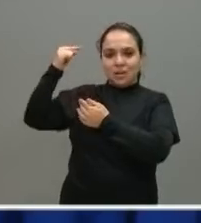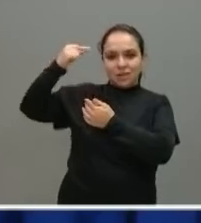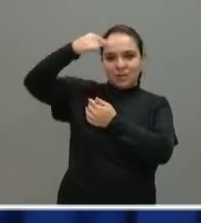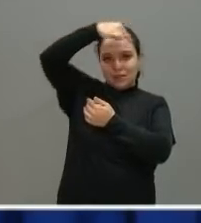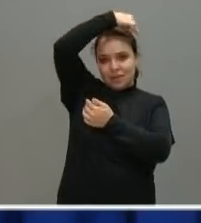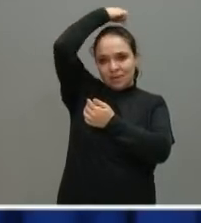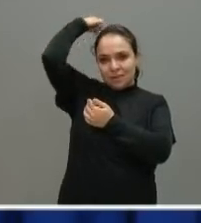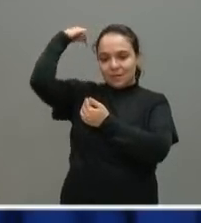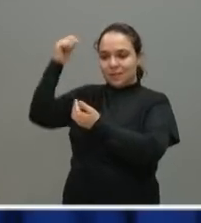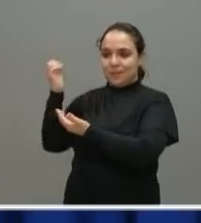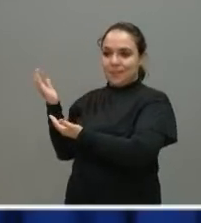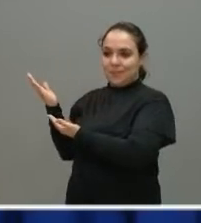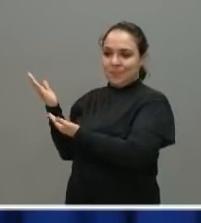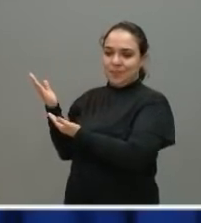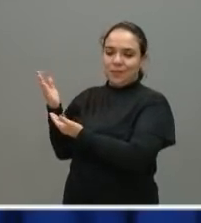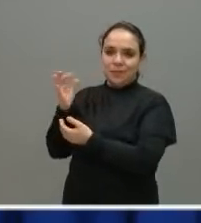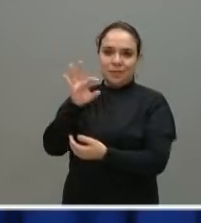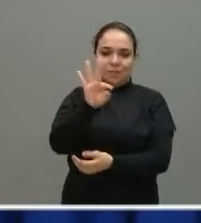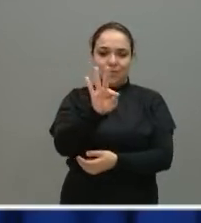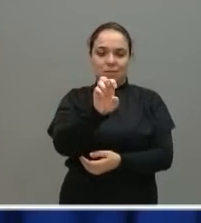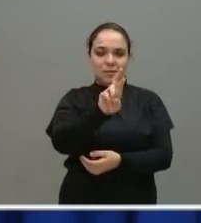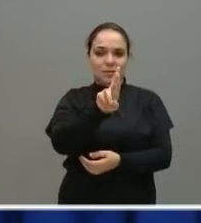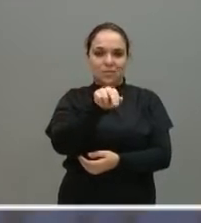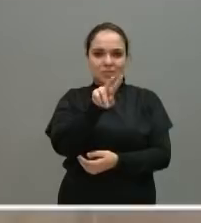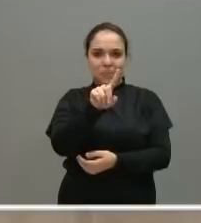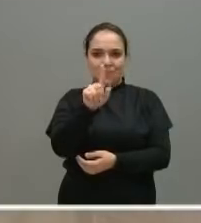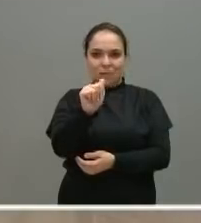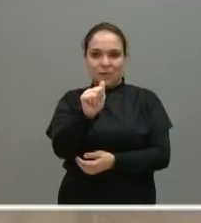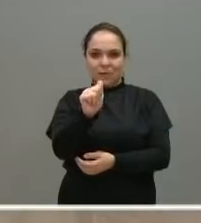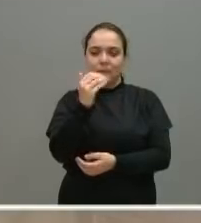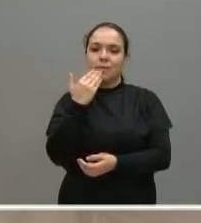Jesus, vamos pedir, Senhor,